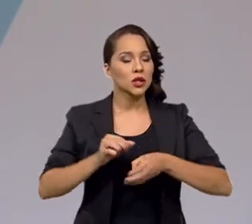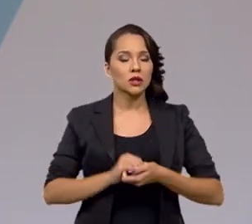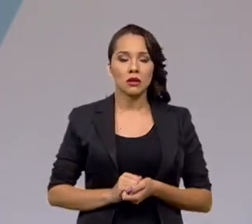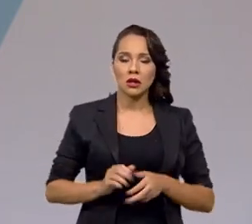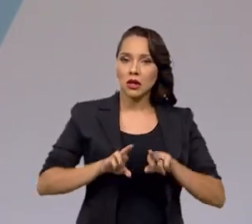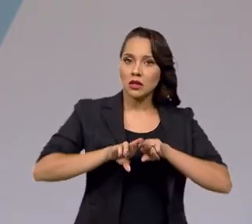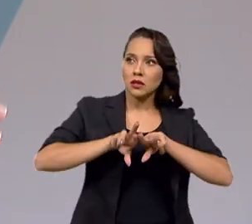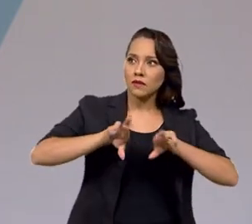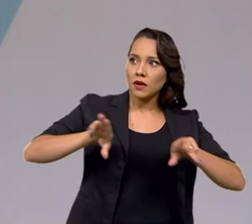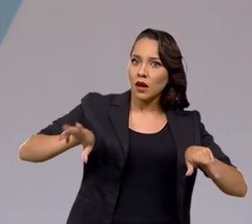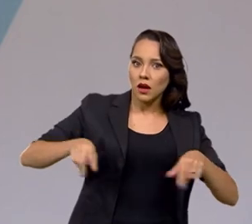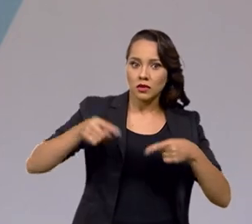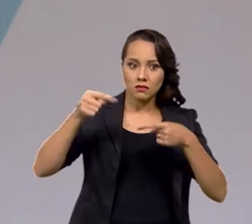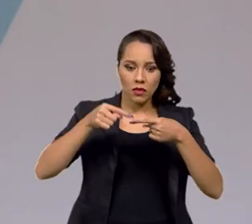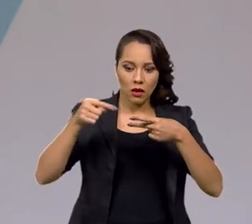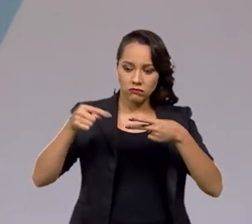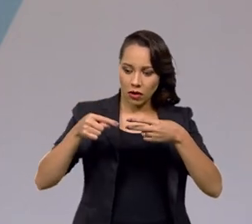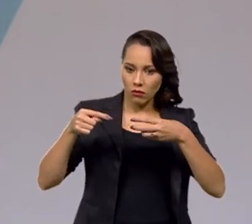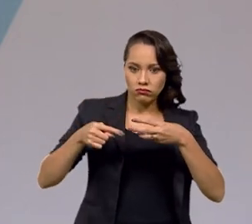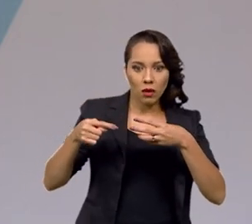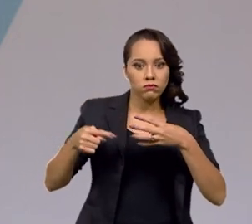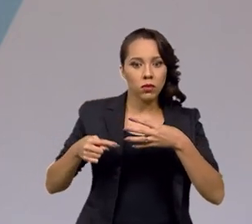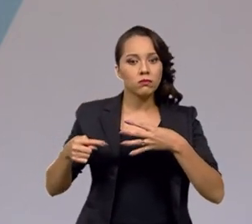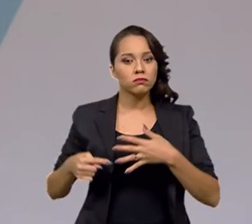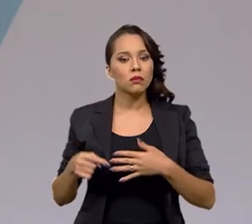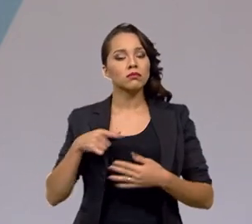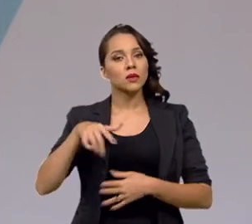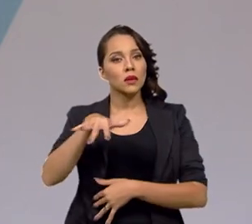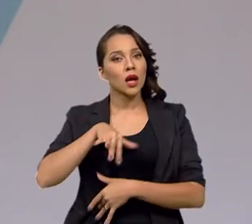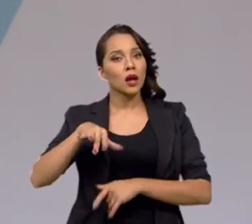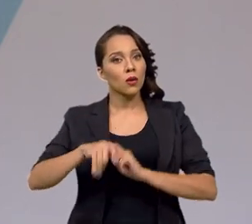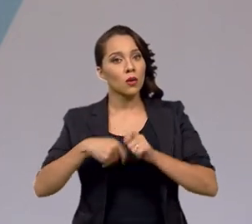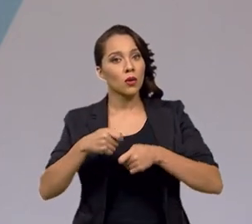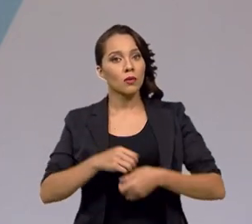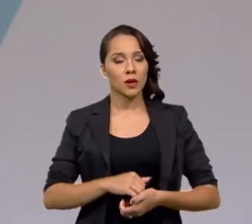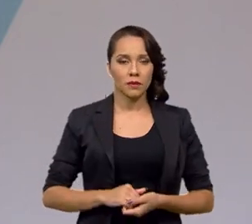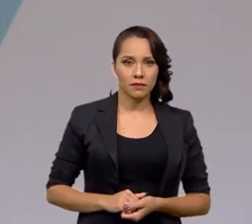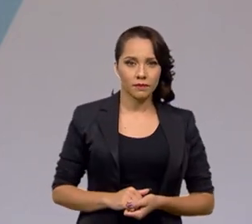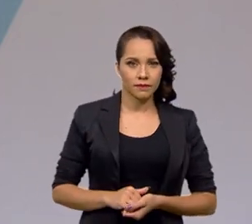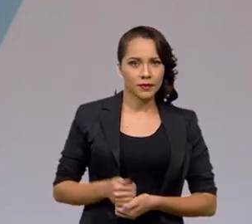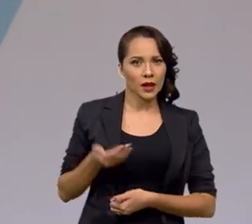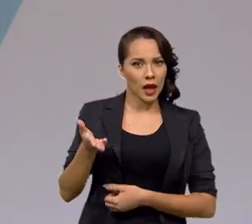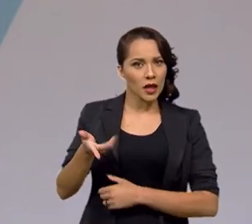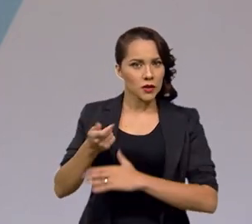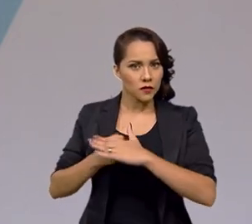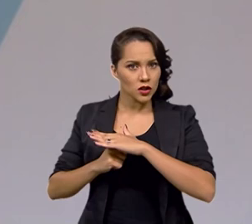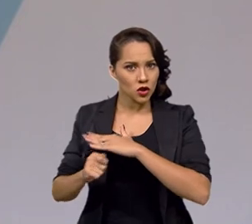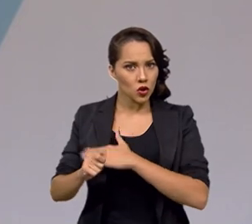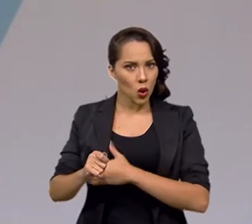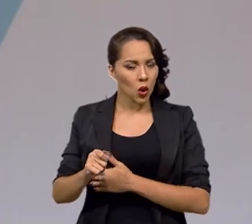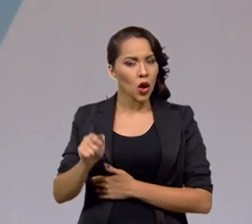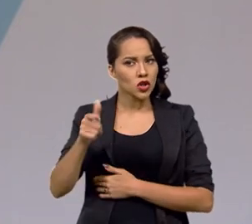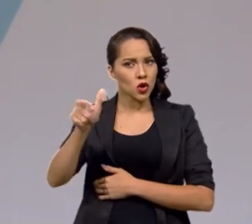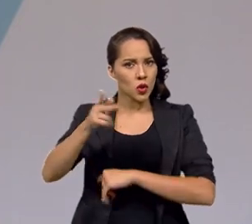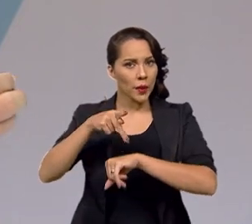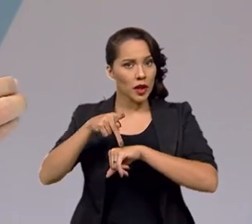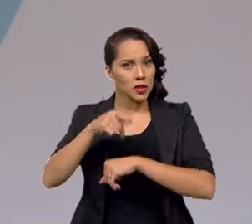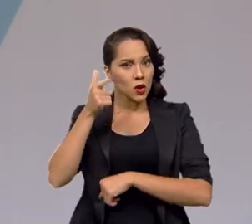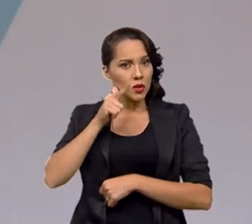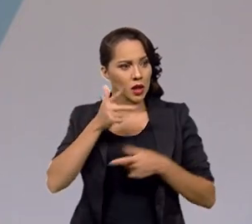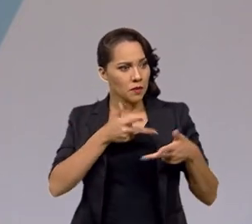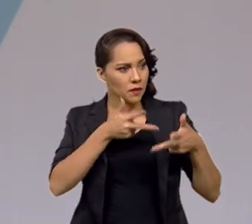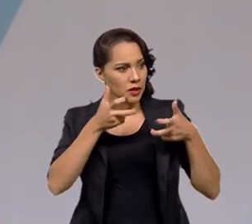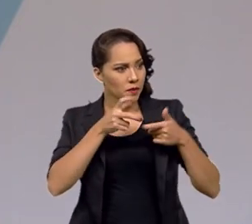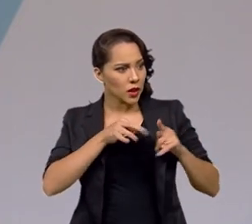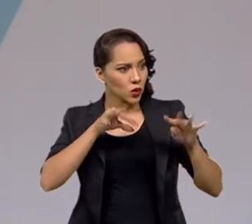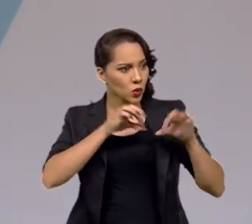vários várias questões que estão aí nessa história Econômica esse investidor externo ele consegue